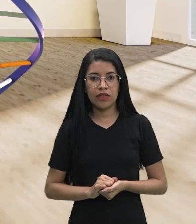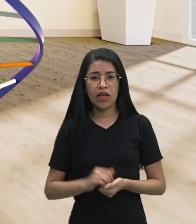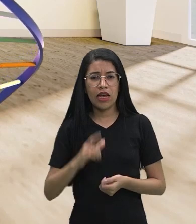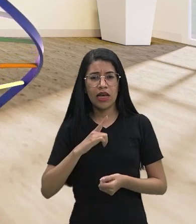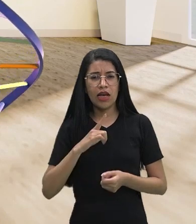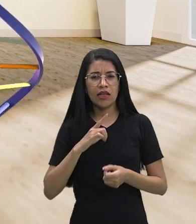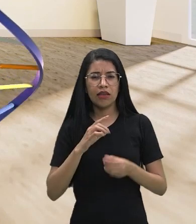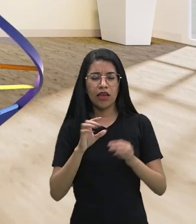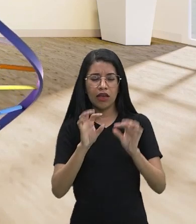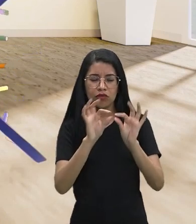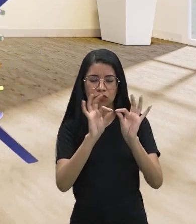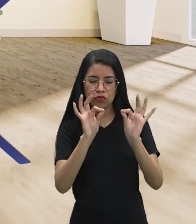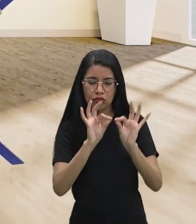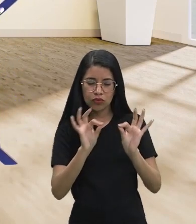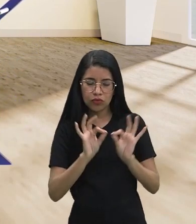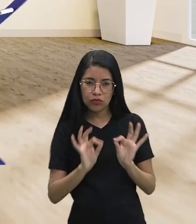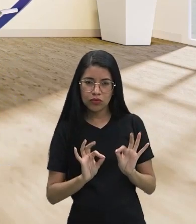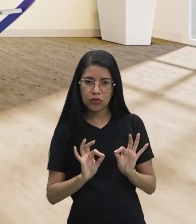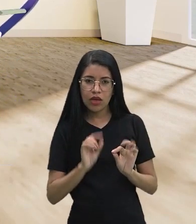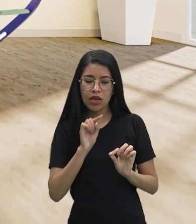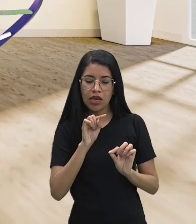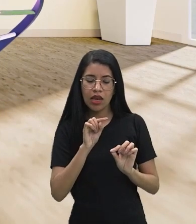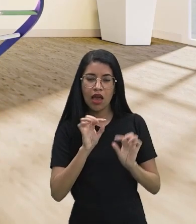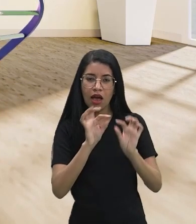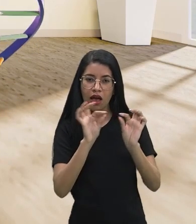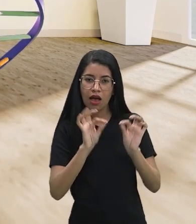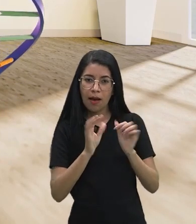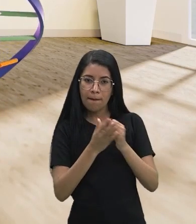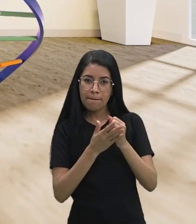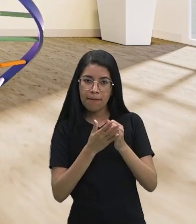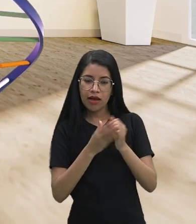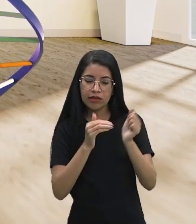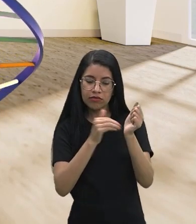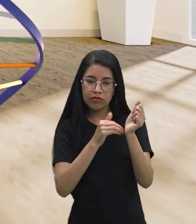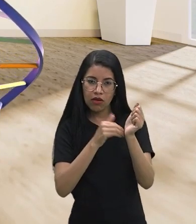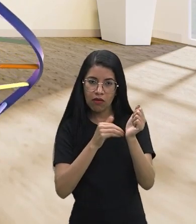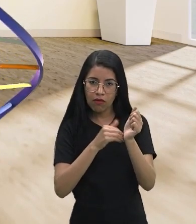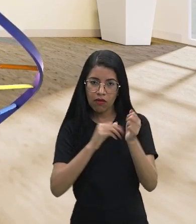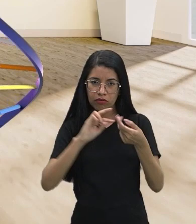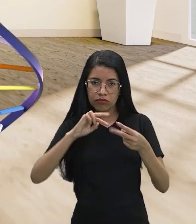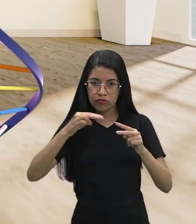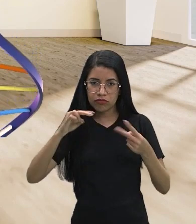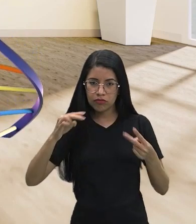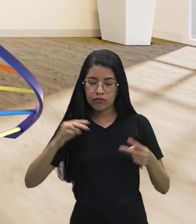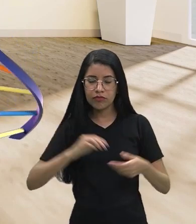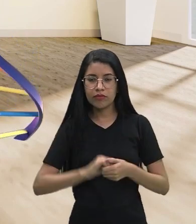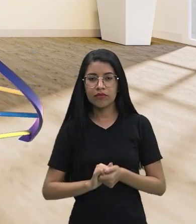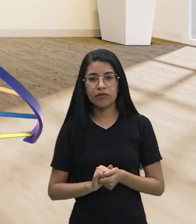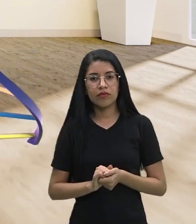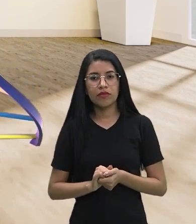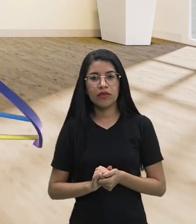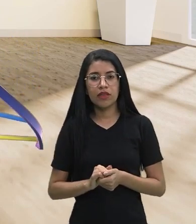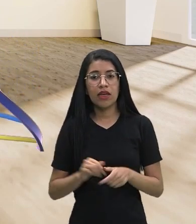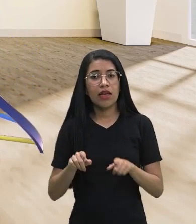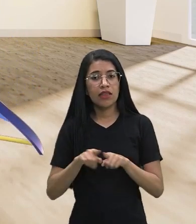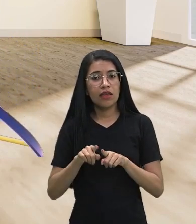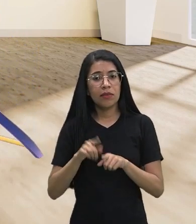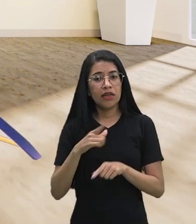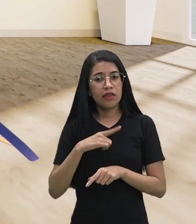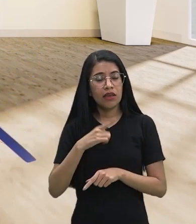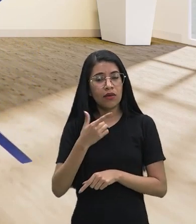suas bases, olha. Essas bases é que vão ser o código genético, mas eu também tenho,